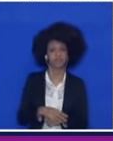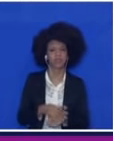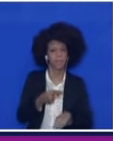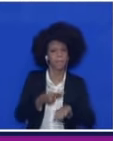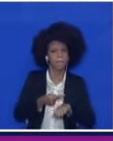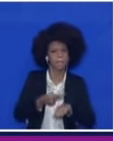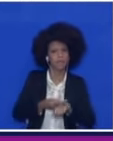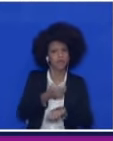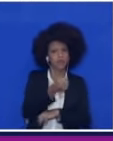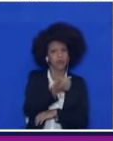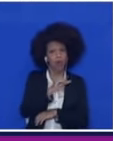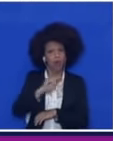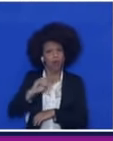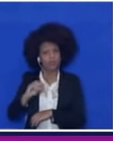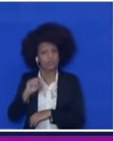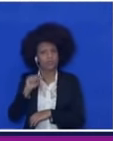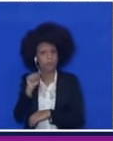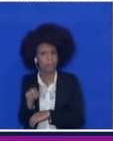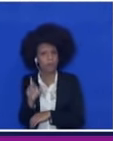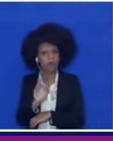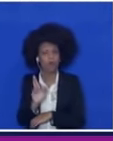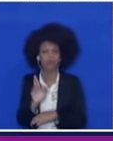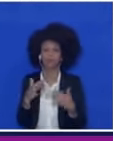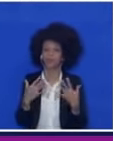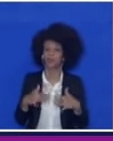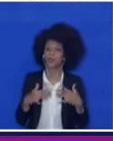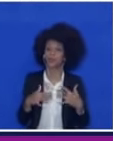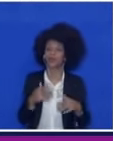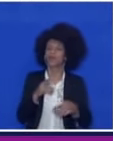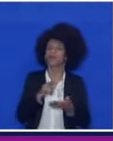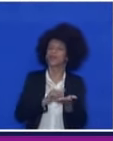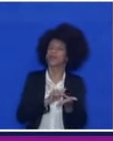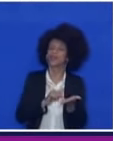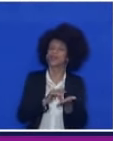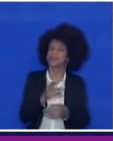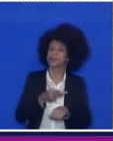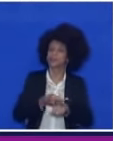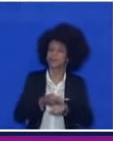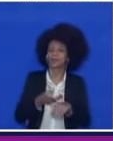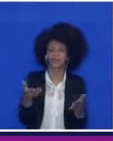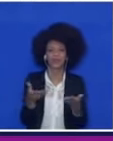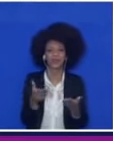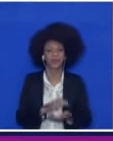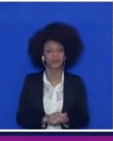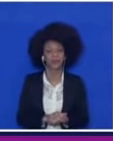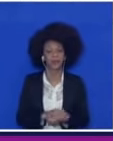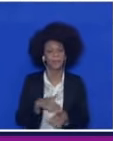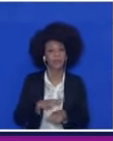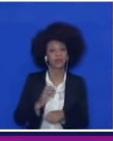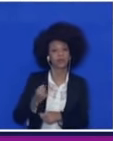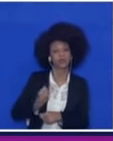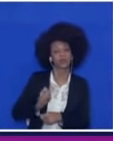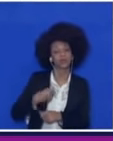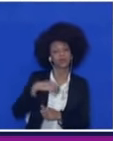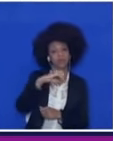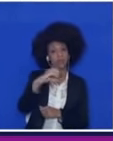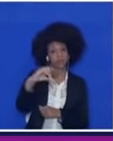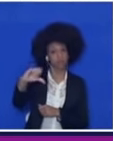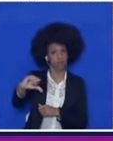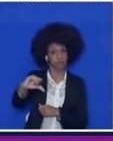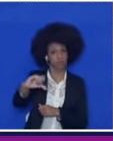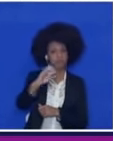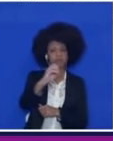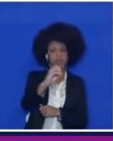valendo R$800 mil, é o prêmio estimado da Loto Fácil de hoje. Vem chegando mais uma bola sorteada, é 09,